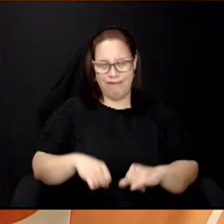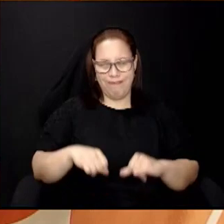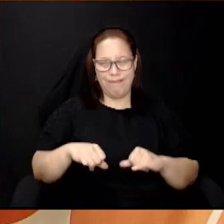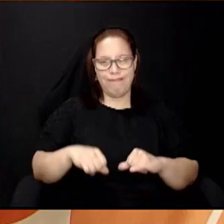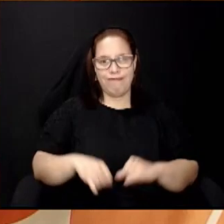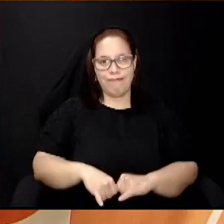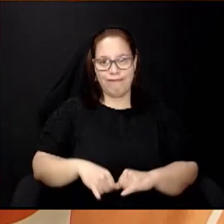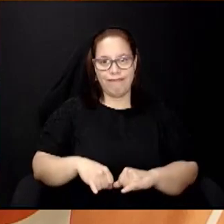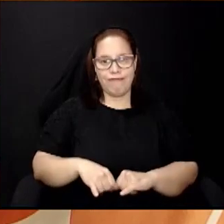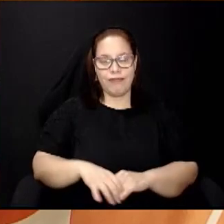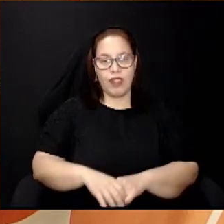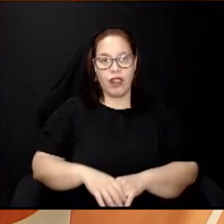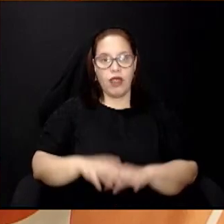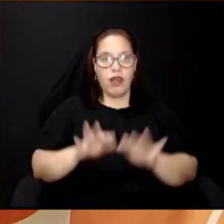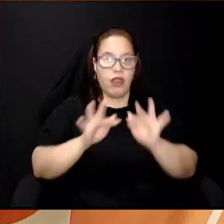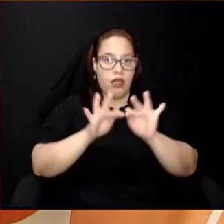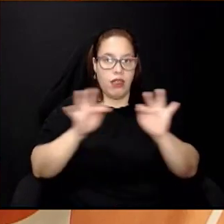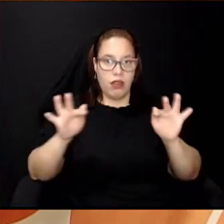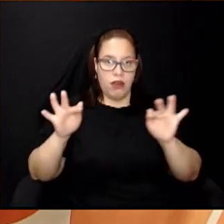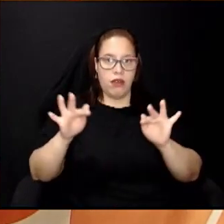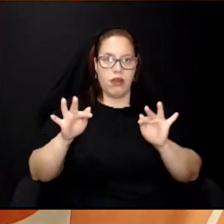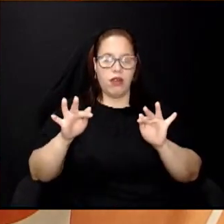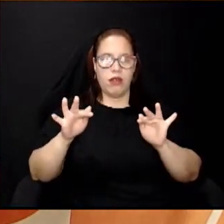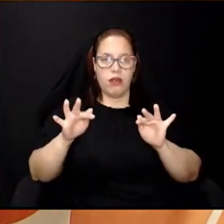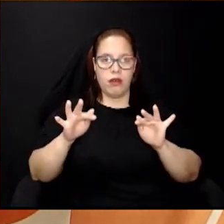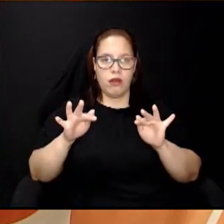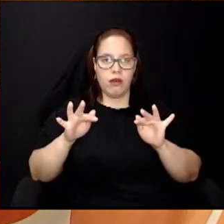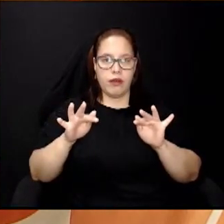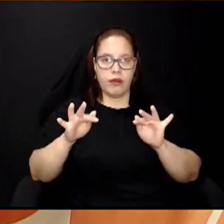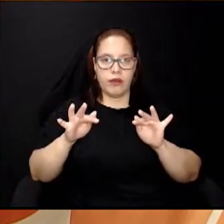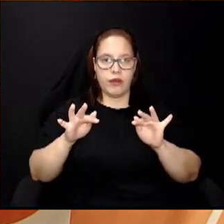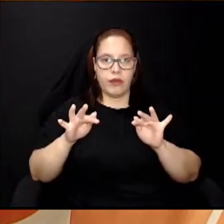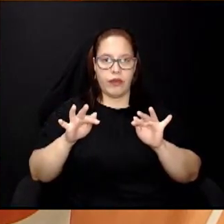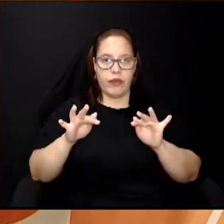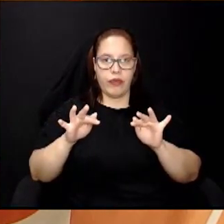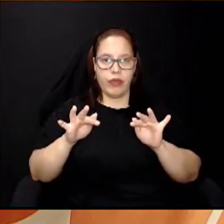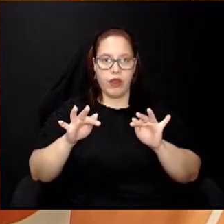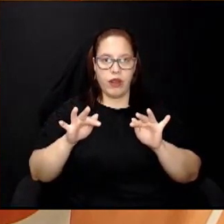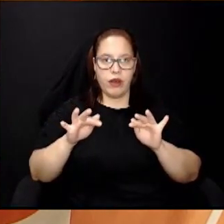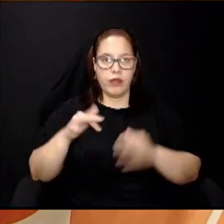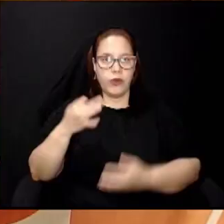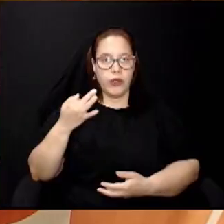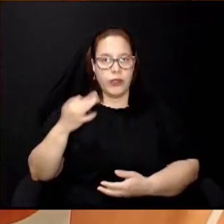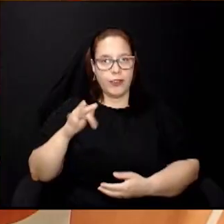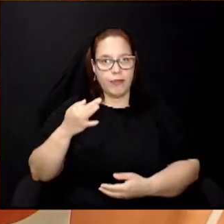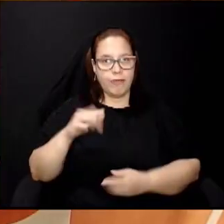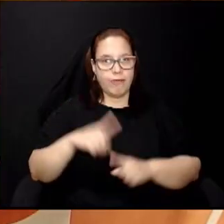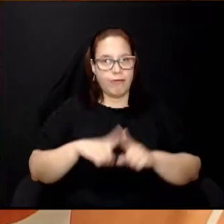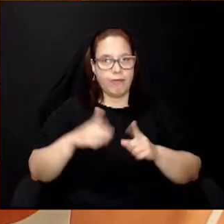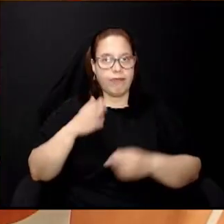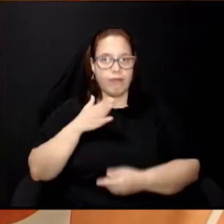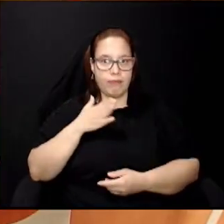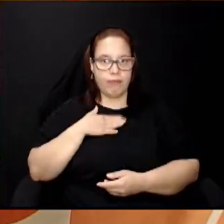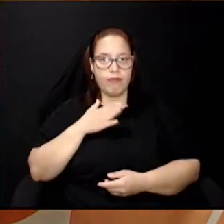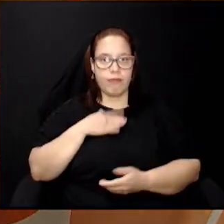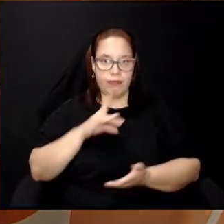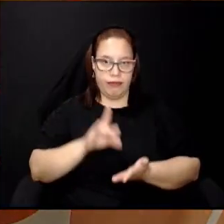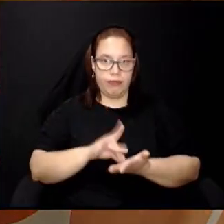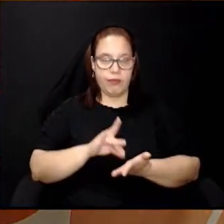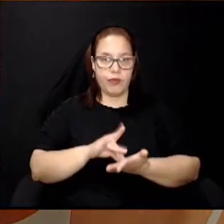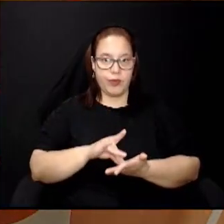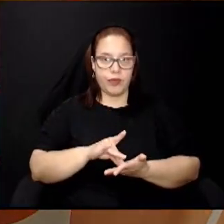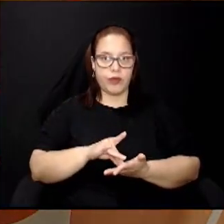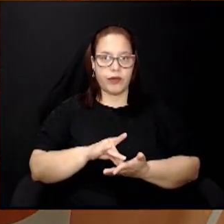uma frase que ela é muito dura, mas para mim ela é real. Que